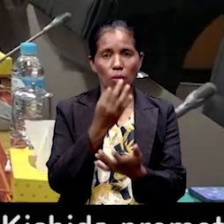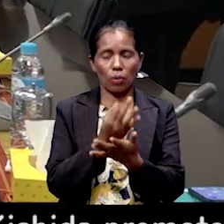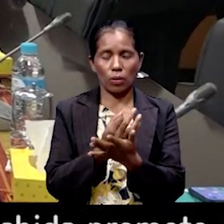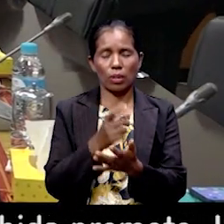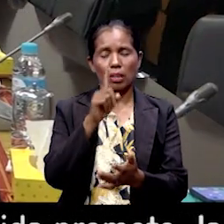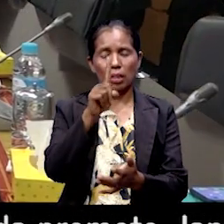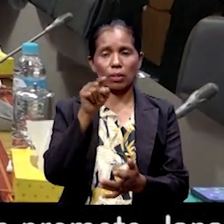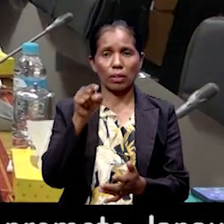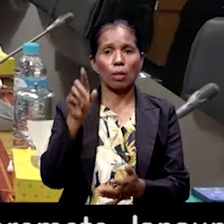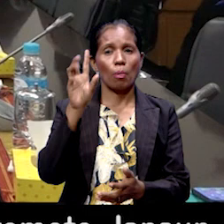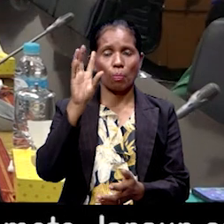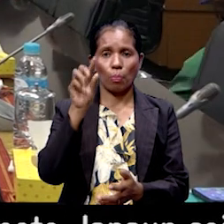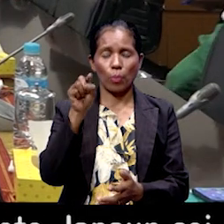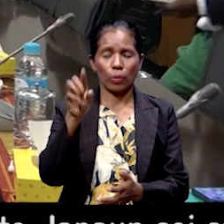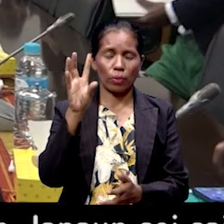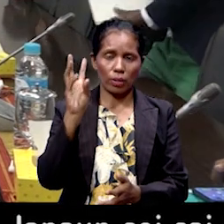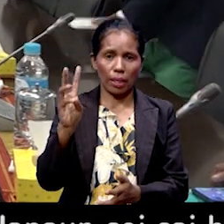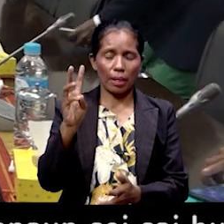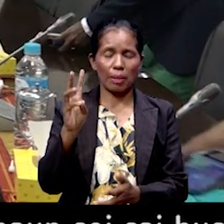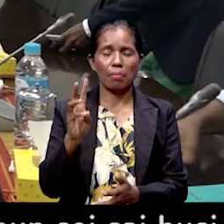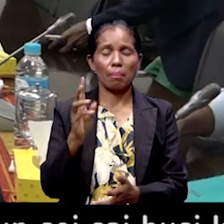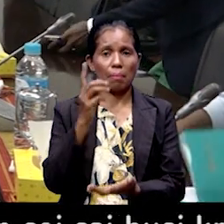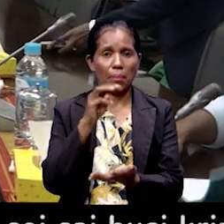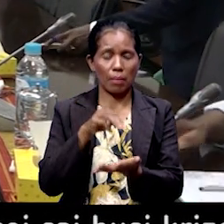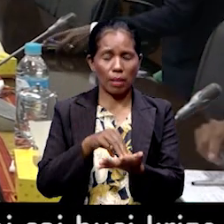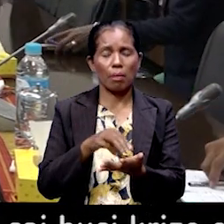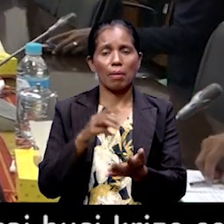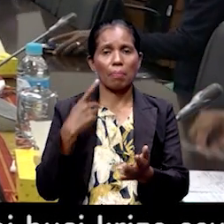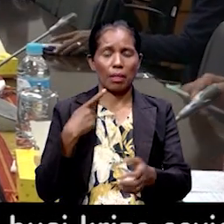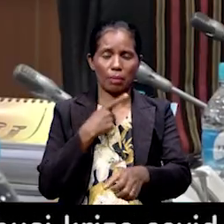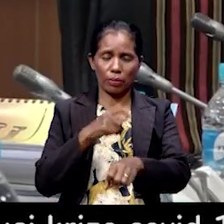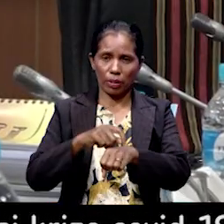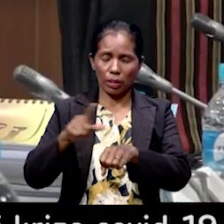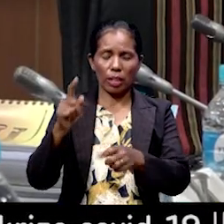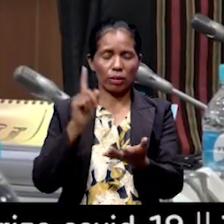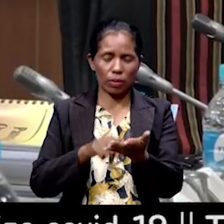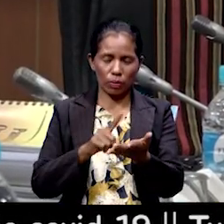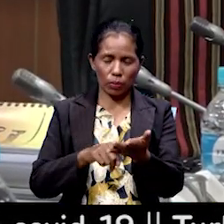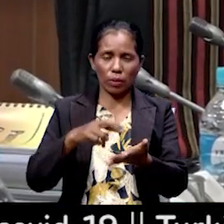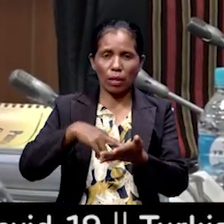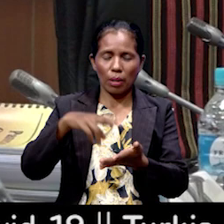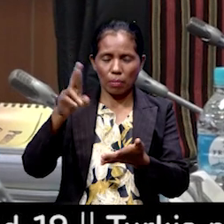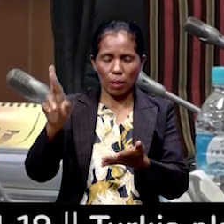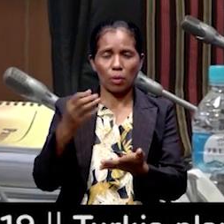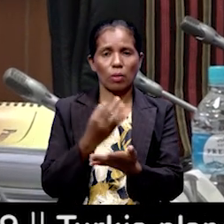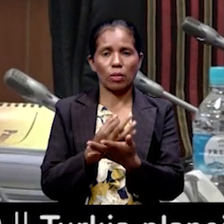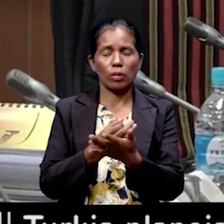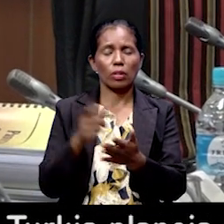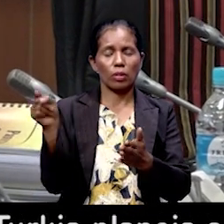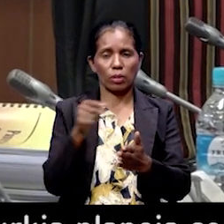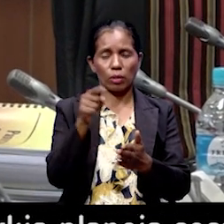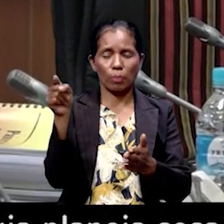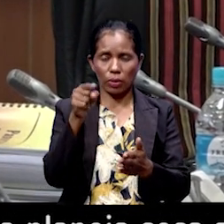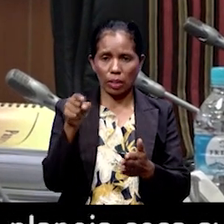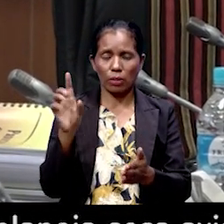bilhão ideia.nem para o Parlamento Nacional a tu discutir no aprova. Montante nem reta redução por cento sanulo